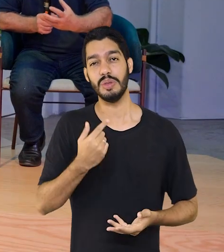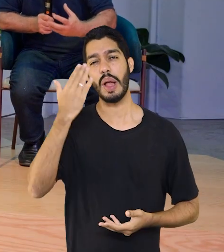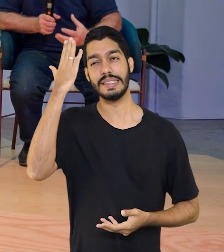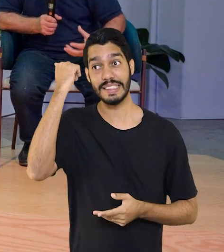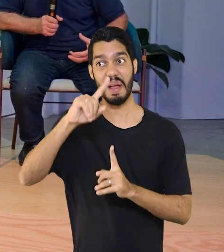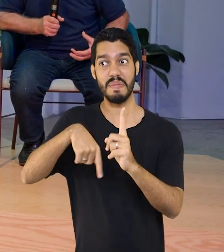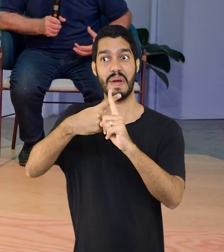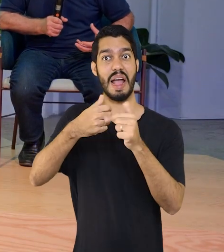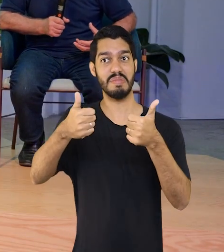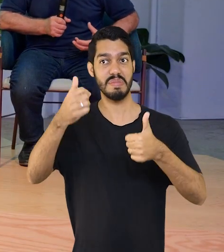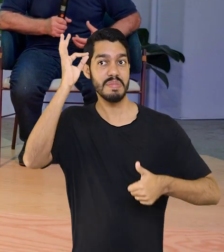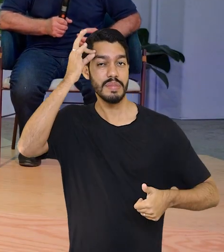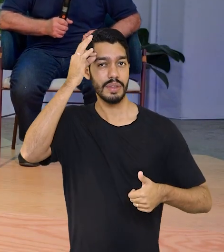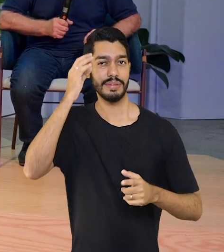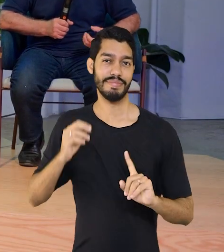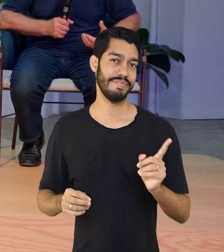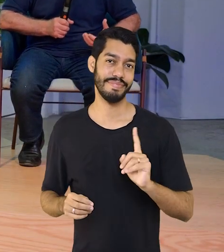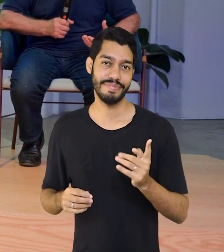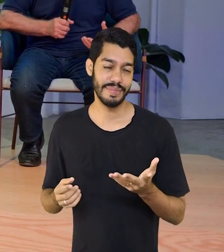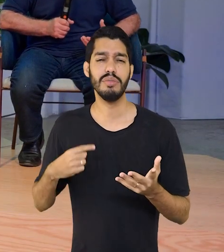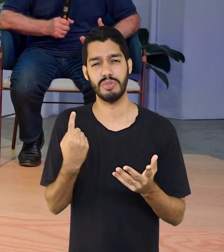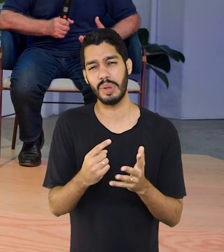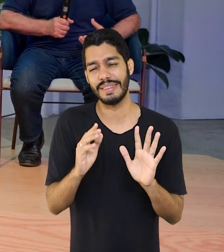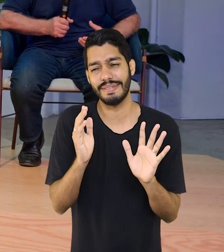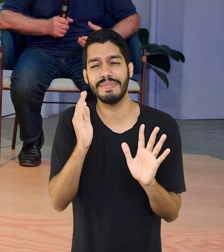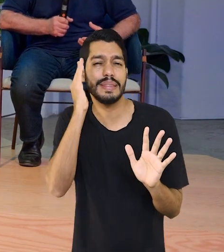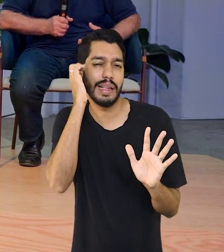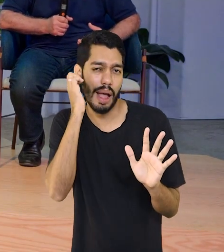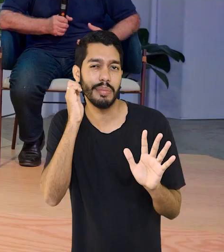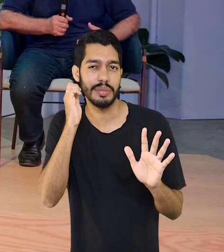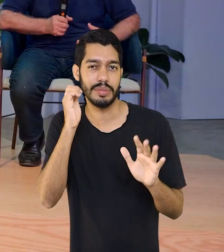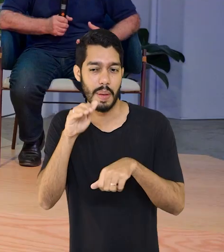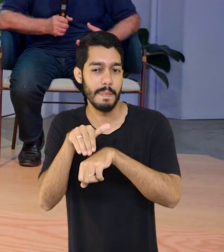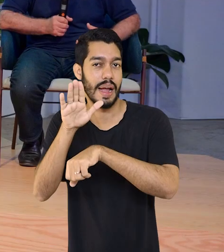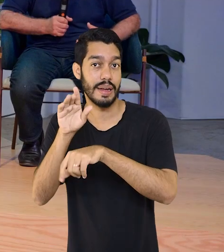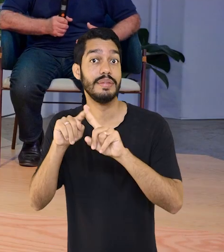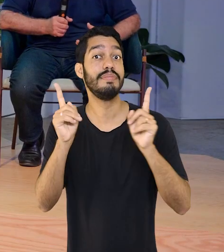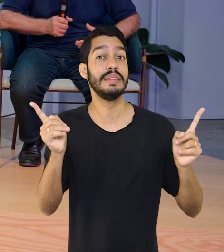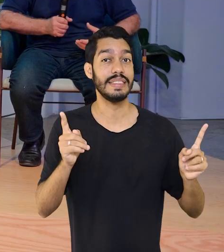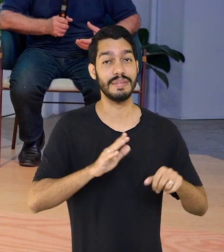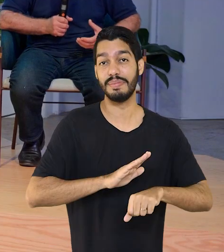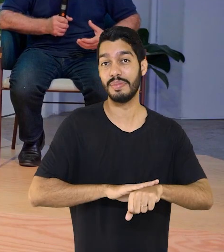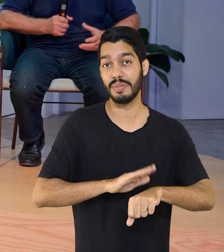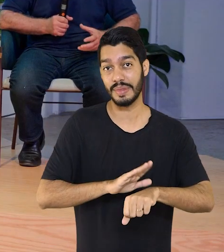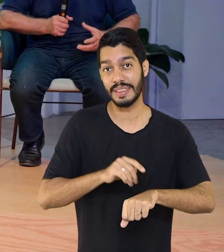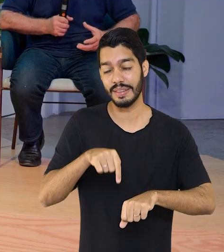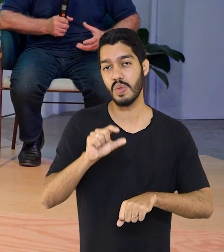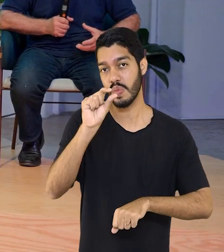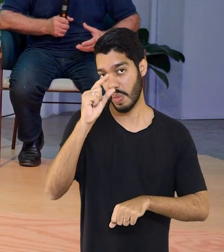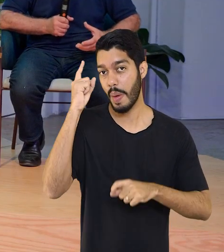muito mais? Não, hoje nós estamos envoltos em... Claro que hoje a gente sabe muito mais, mas nós estamos numa situação um pouco